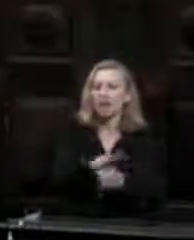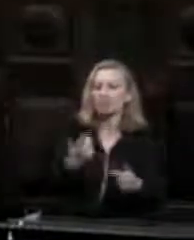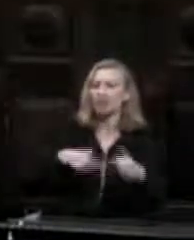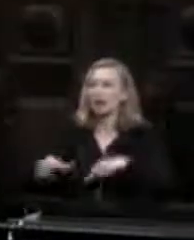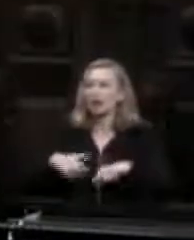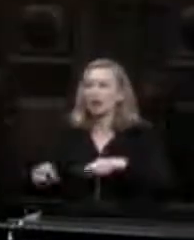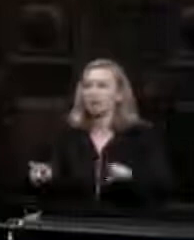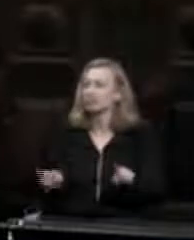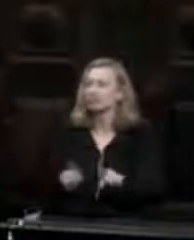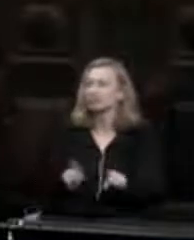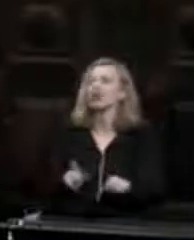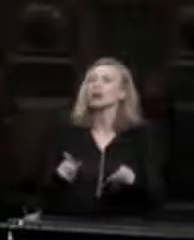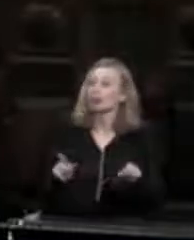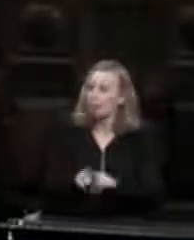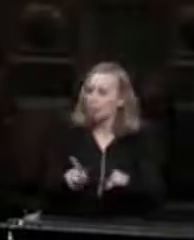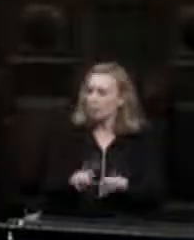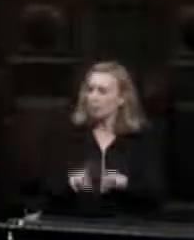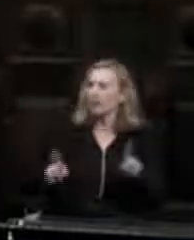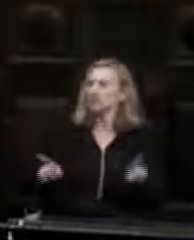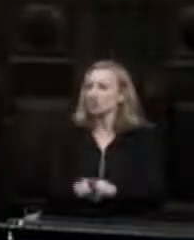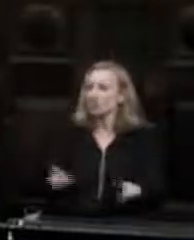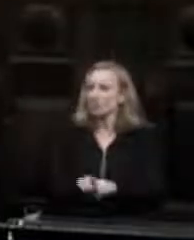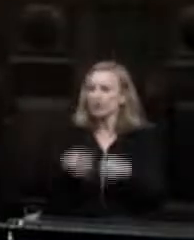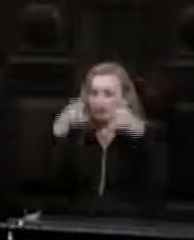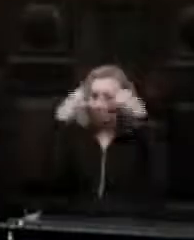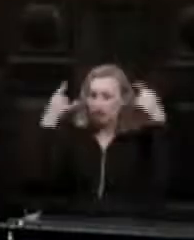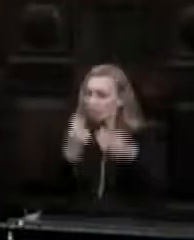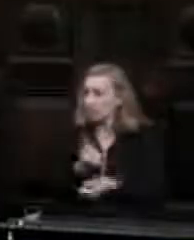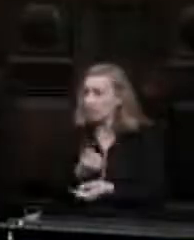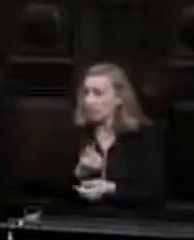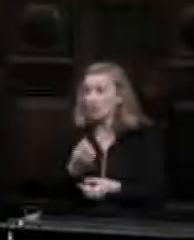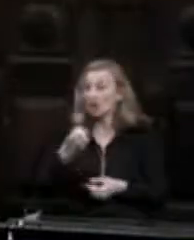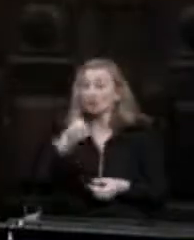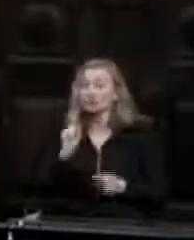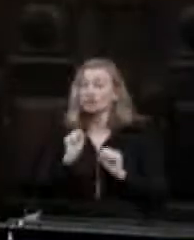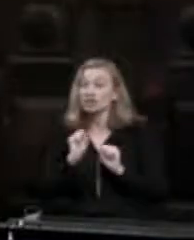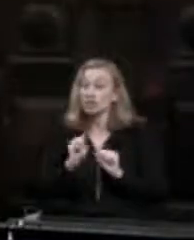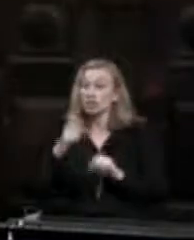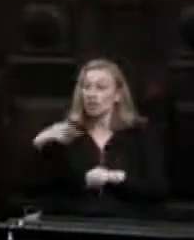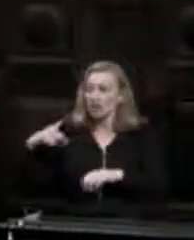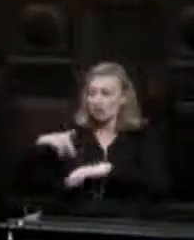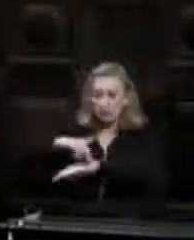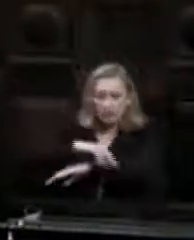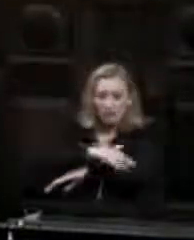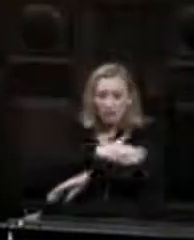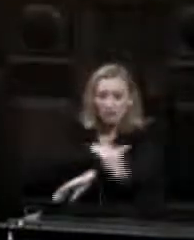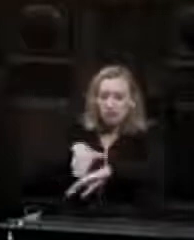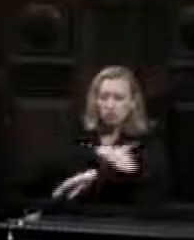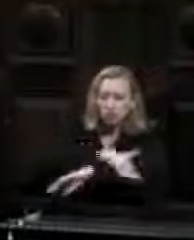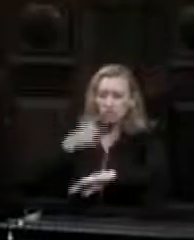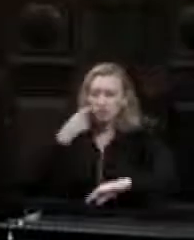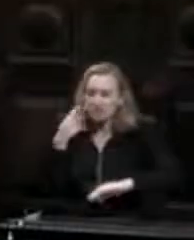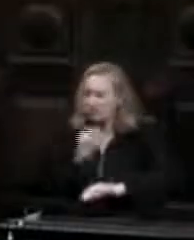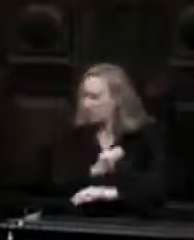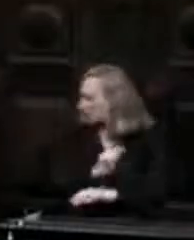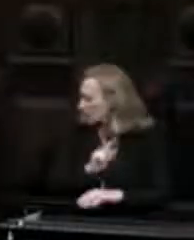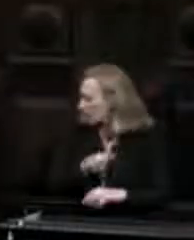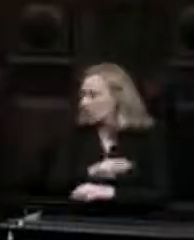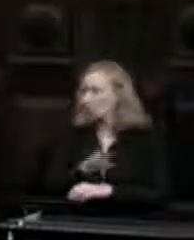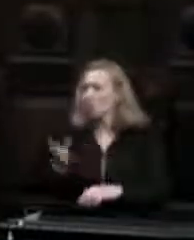você começa a andar pelas ruas e ver a quantidade de lojas